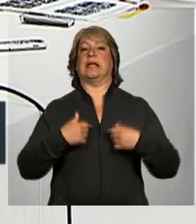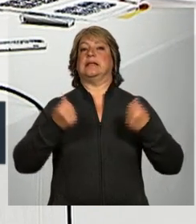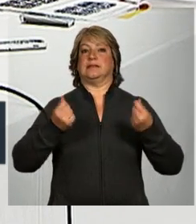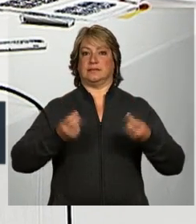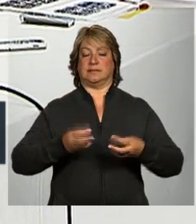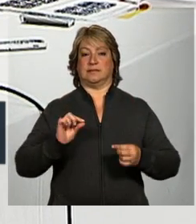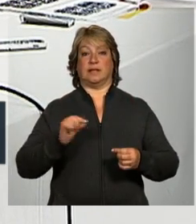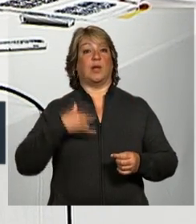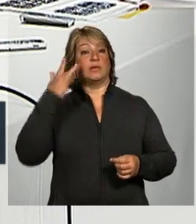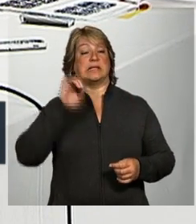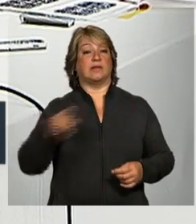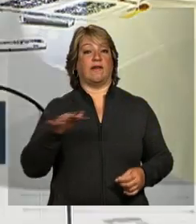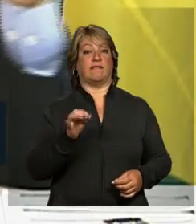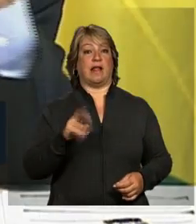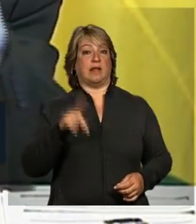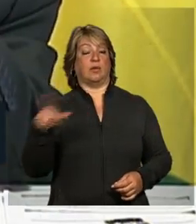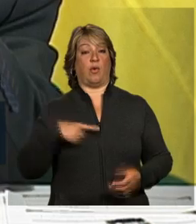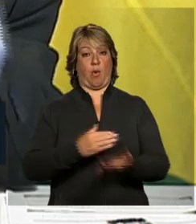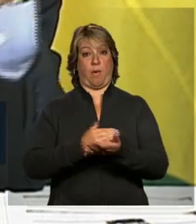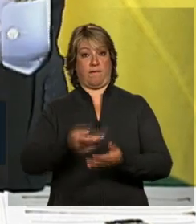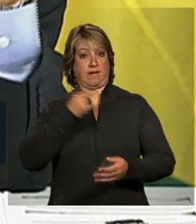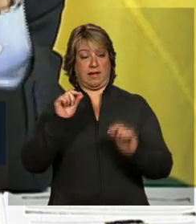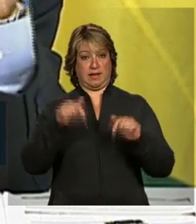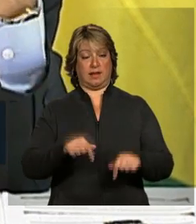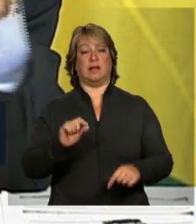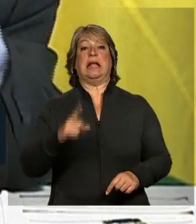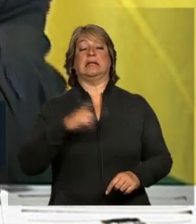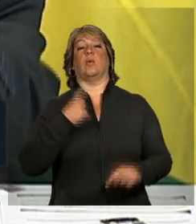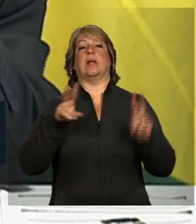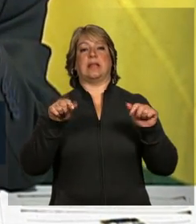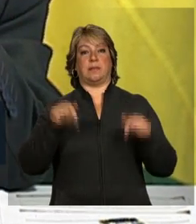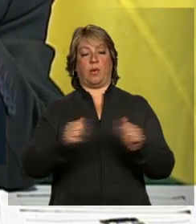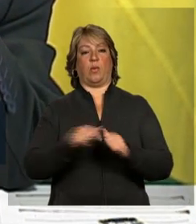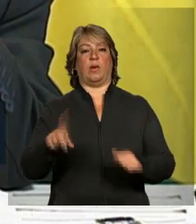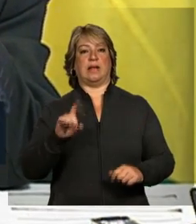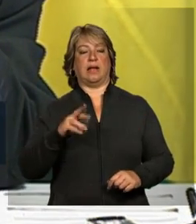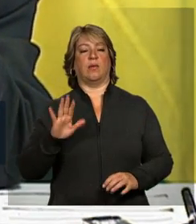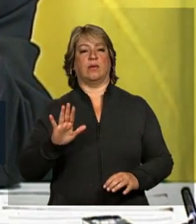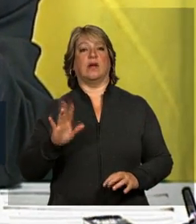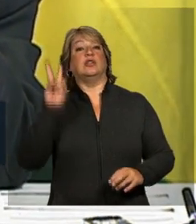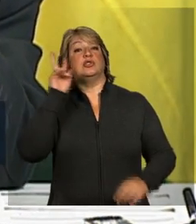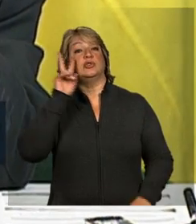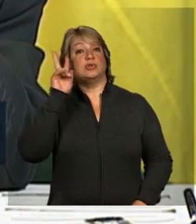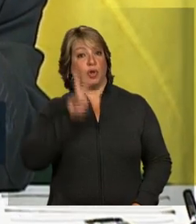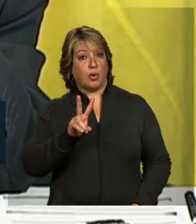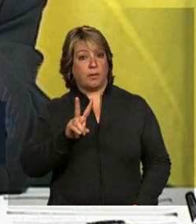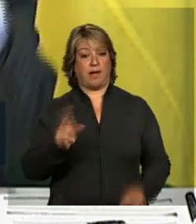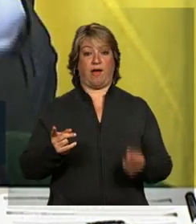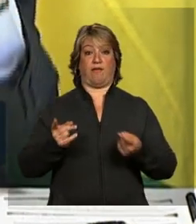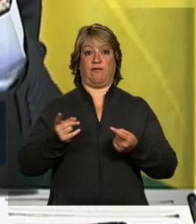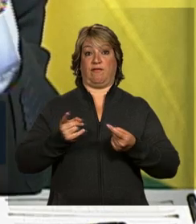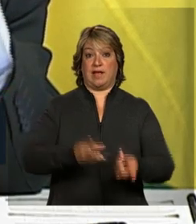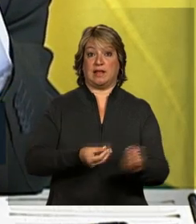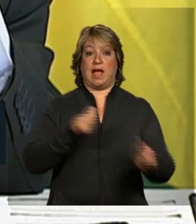sei se Bernardo chegou a comentar aqui que eu tava conversando aqui um tema com o Daniel aqui no que diz respeito à venda de